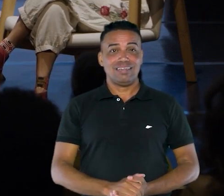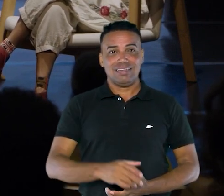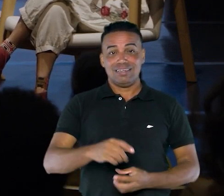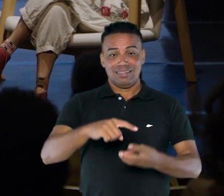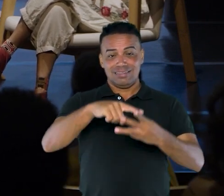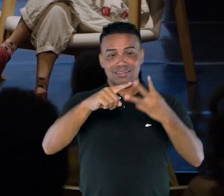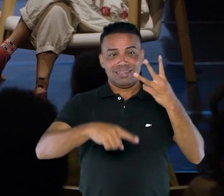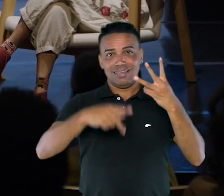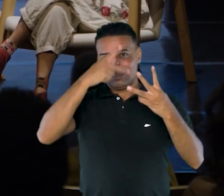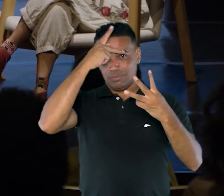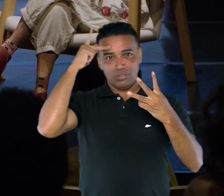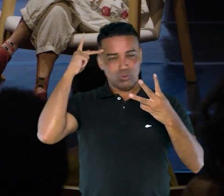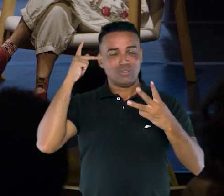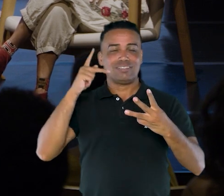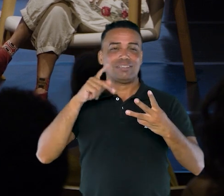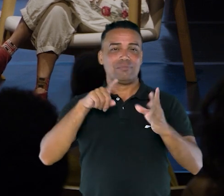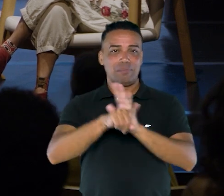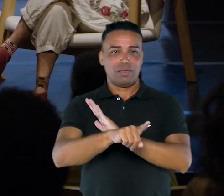3 pessoas.